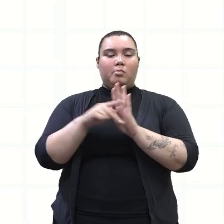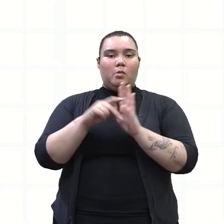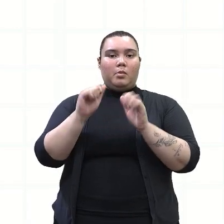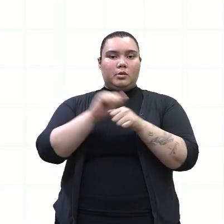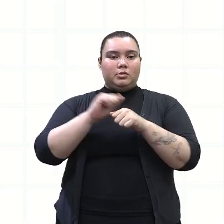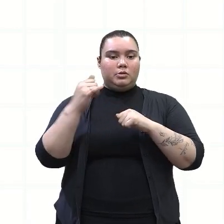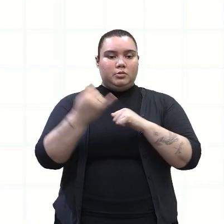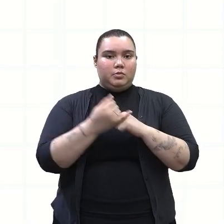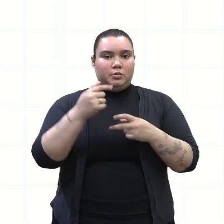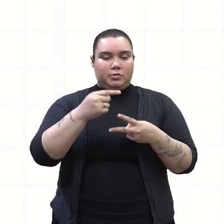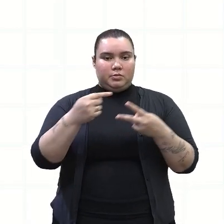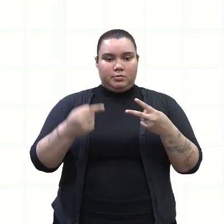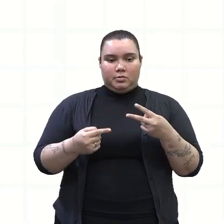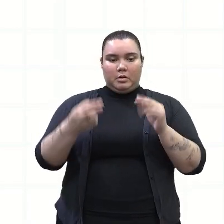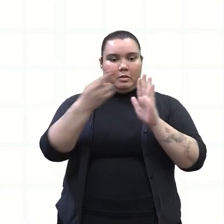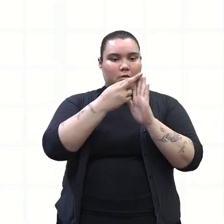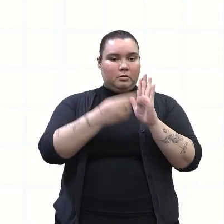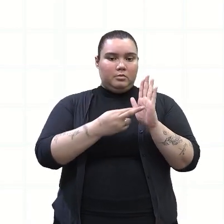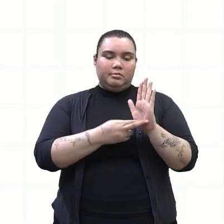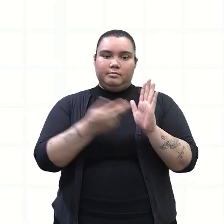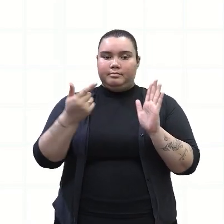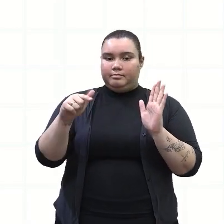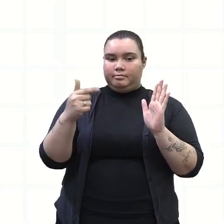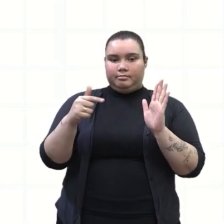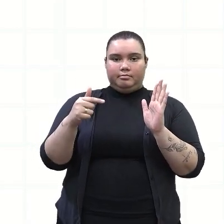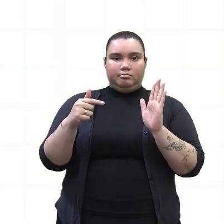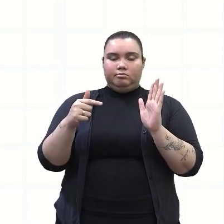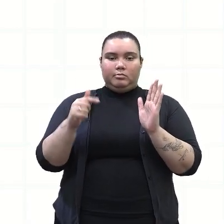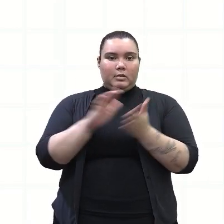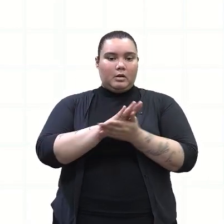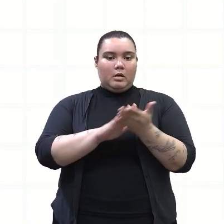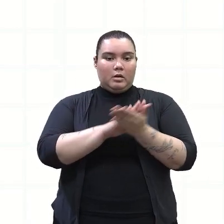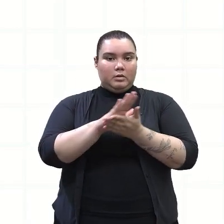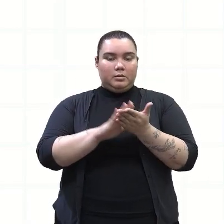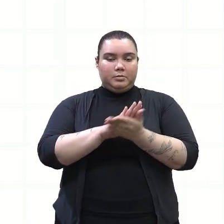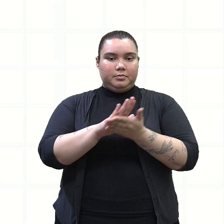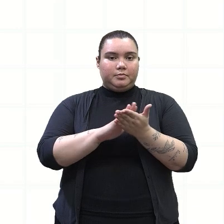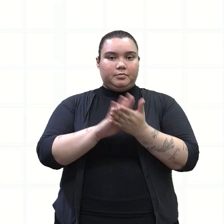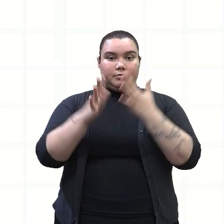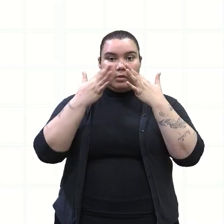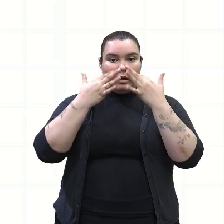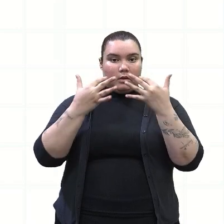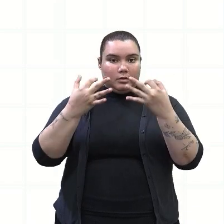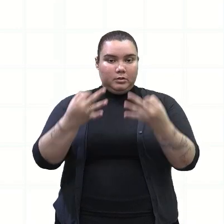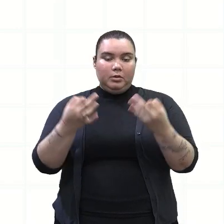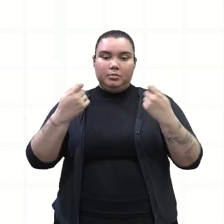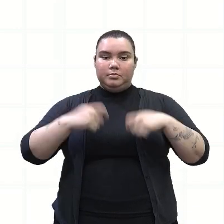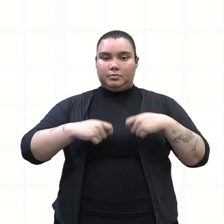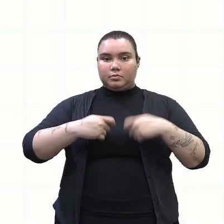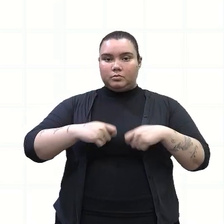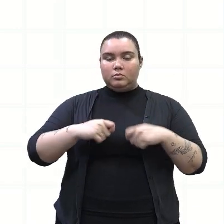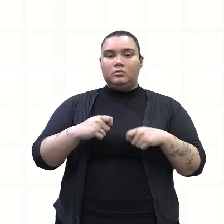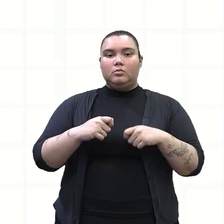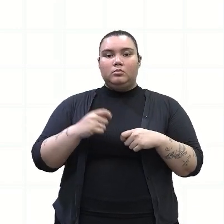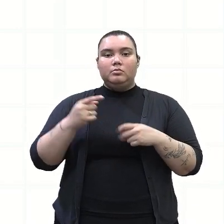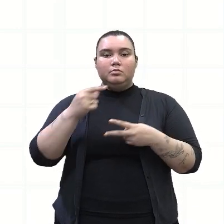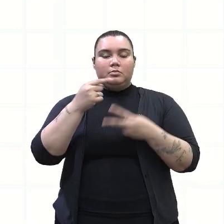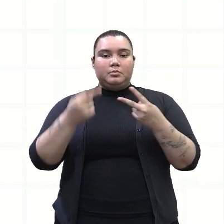tá? Não tem regra para aplicar aí com eles, tá, people? Então, fiquem atentos aí com